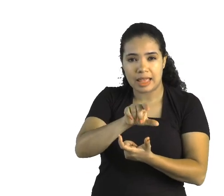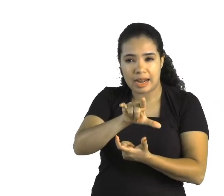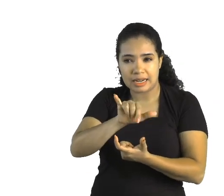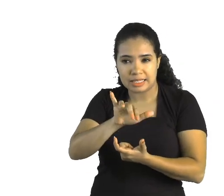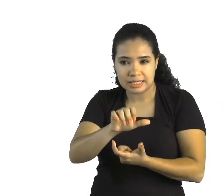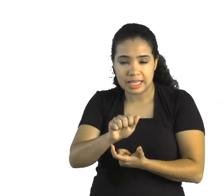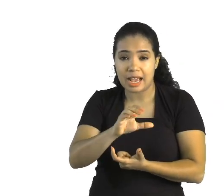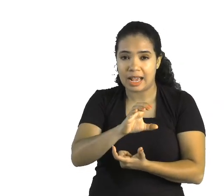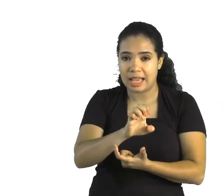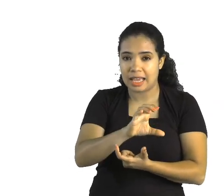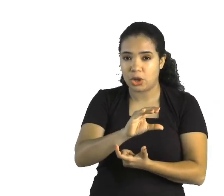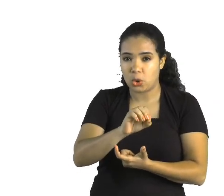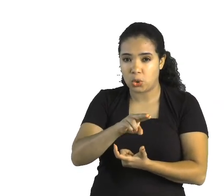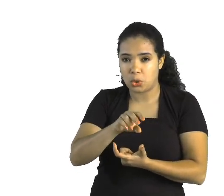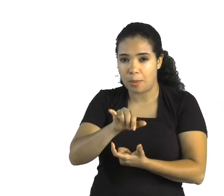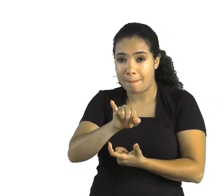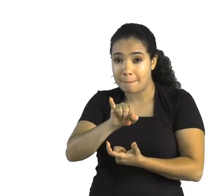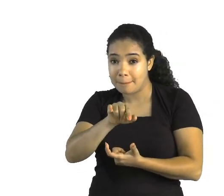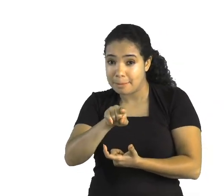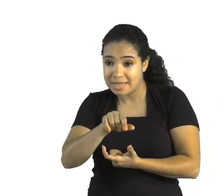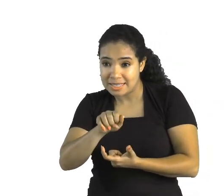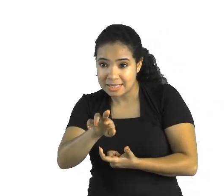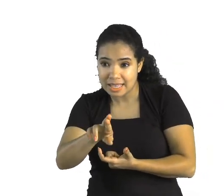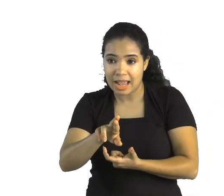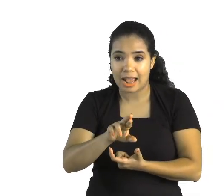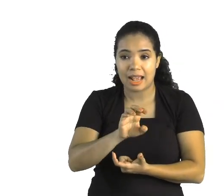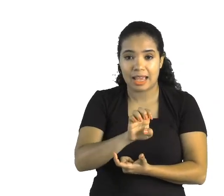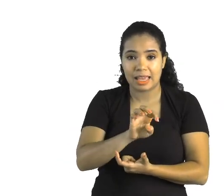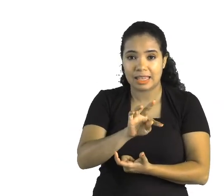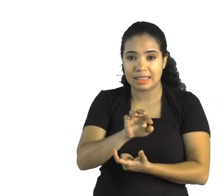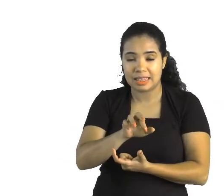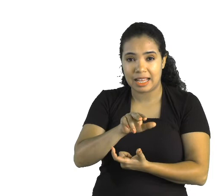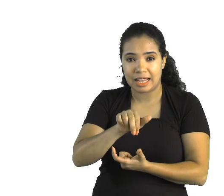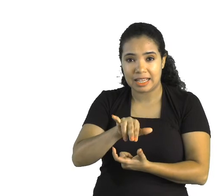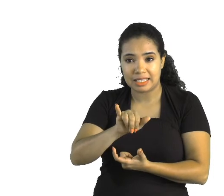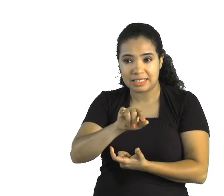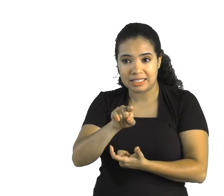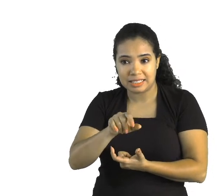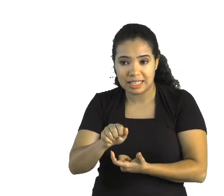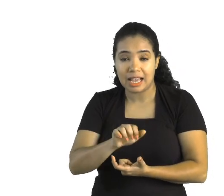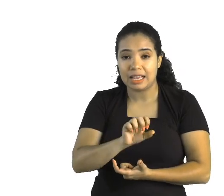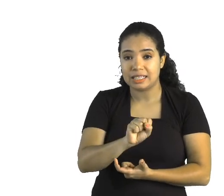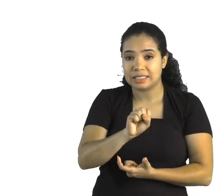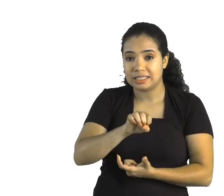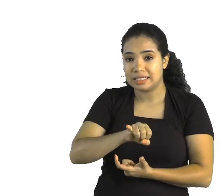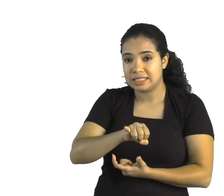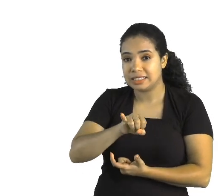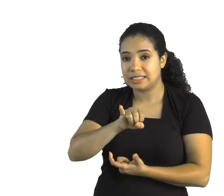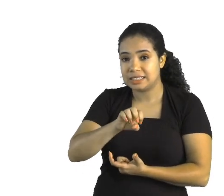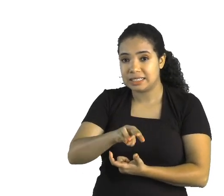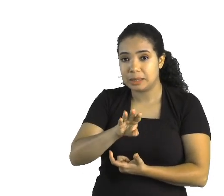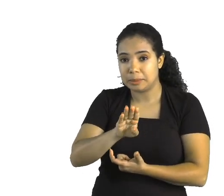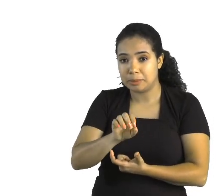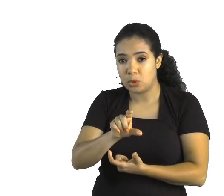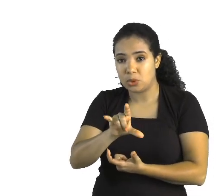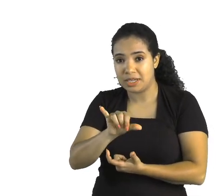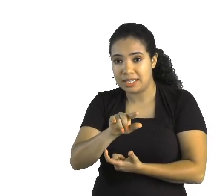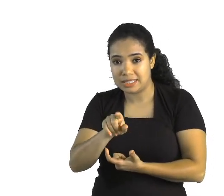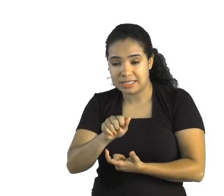eternizar, simbolizar. Então, nós temos izar, izar, izar. O finalzinho da minha